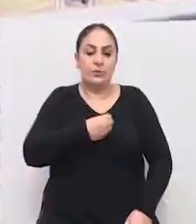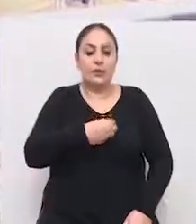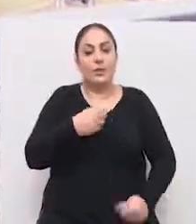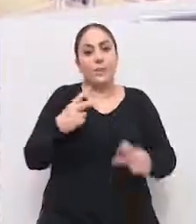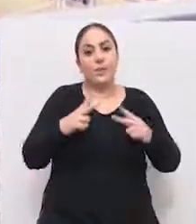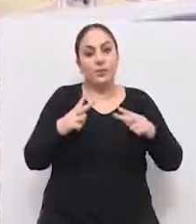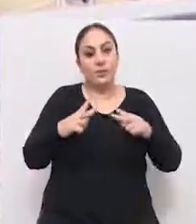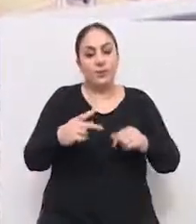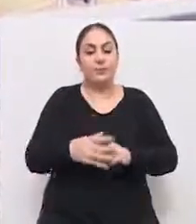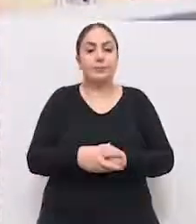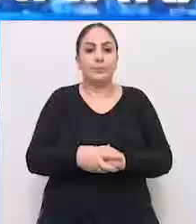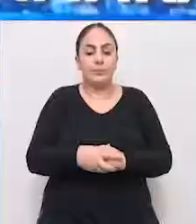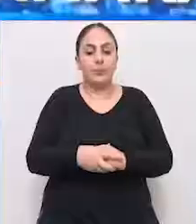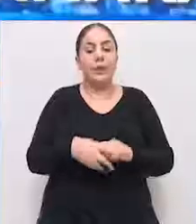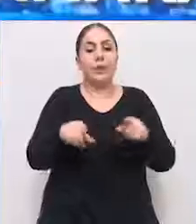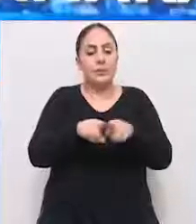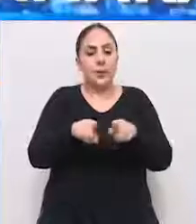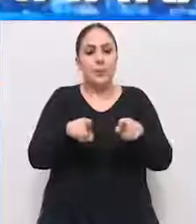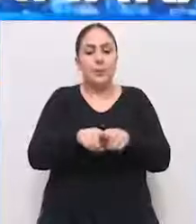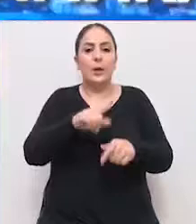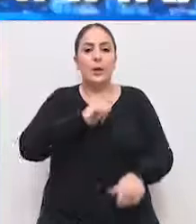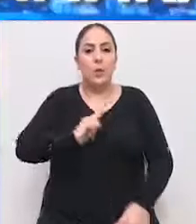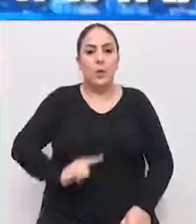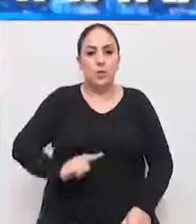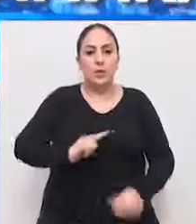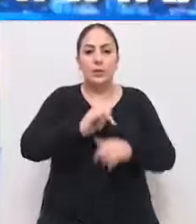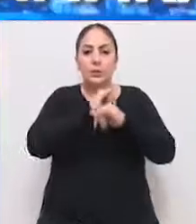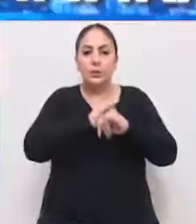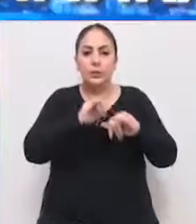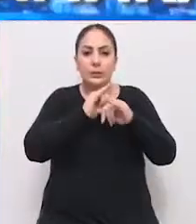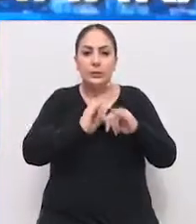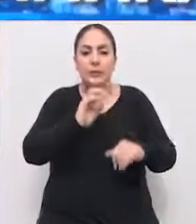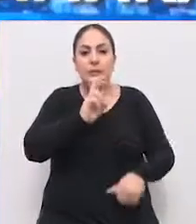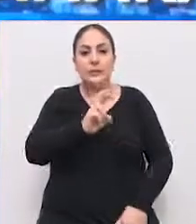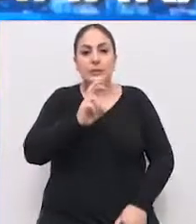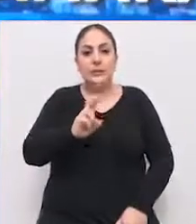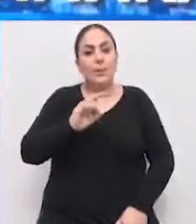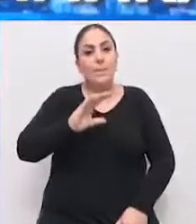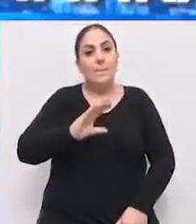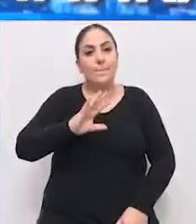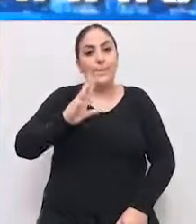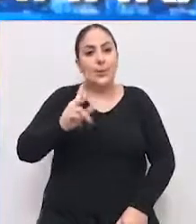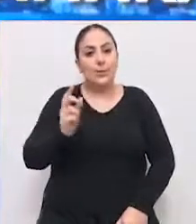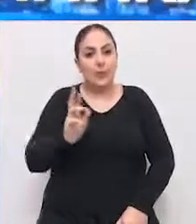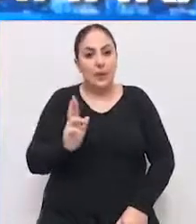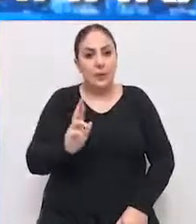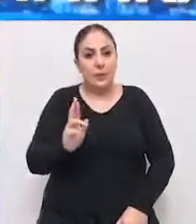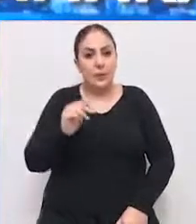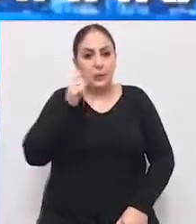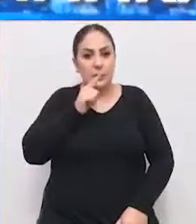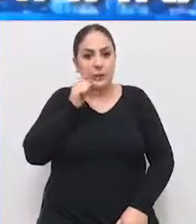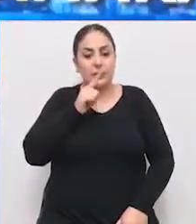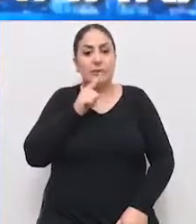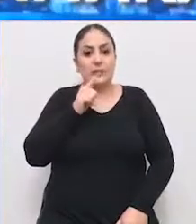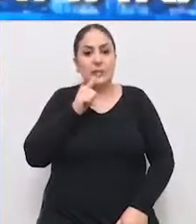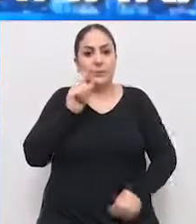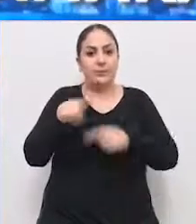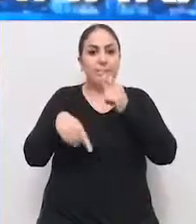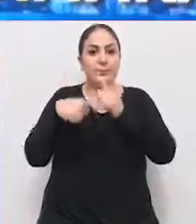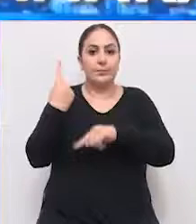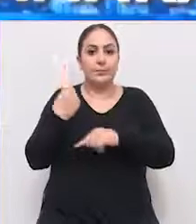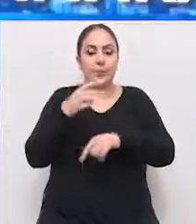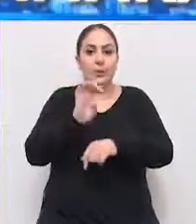a sua vida particular. E ainda, governo anuncia 55 milhões de reais para enfrentamento